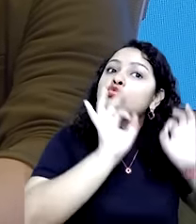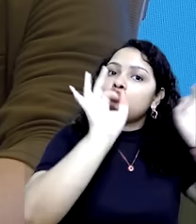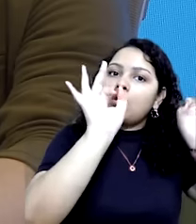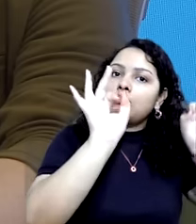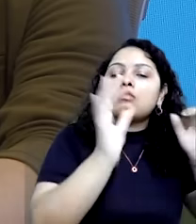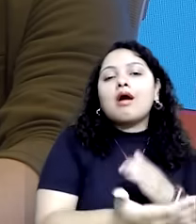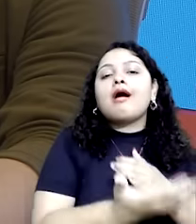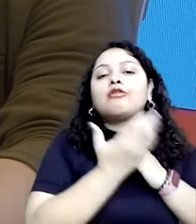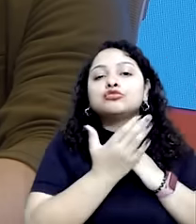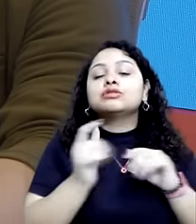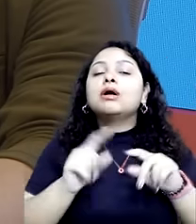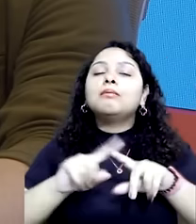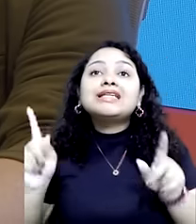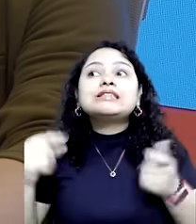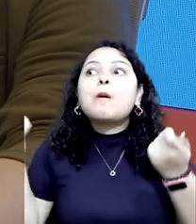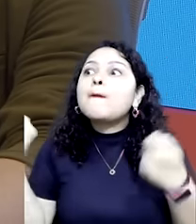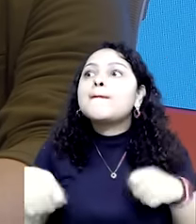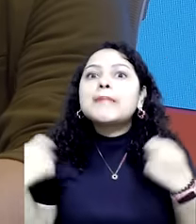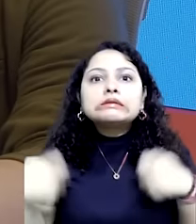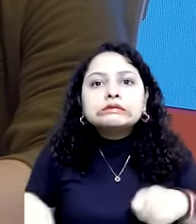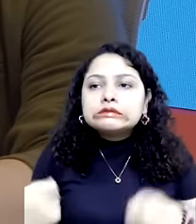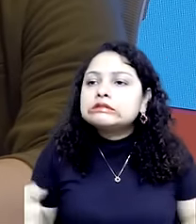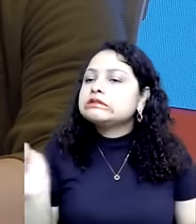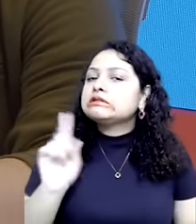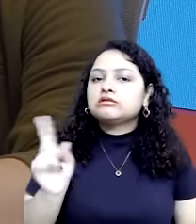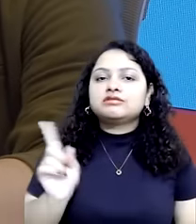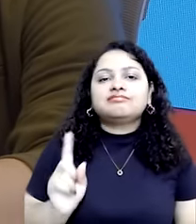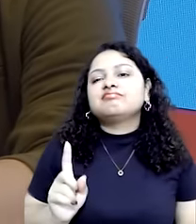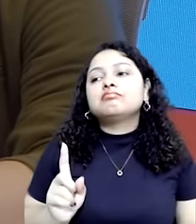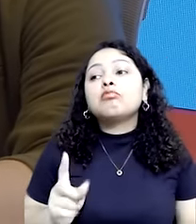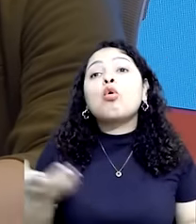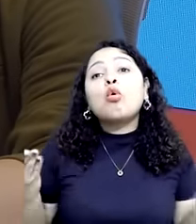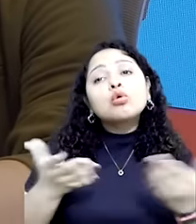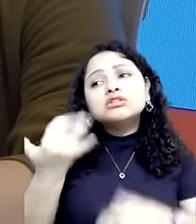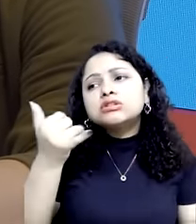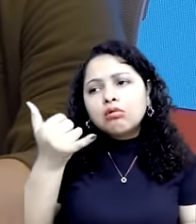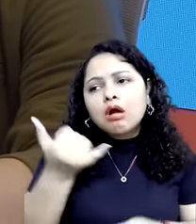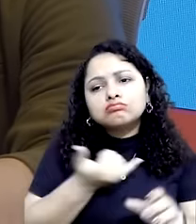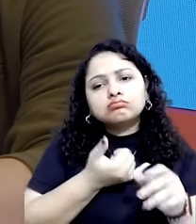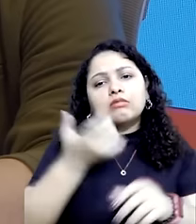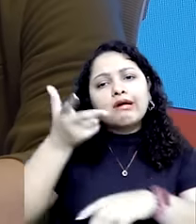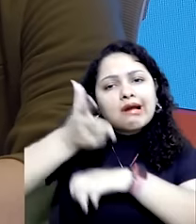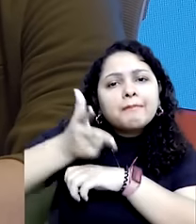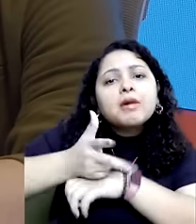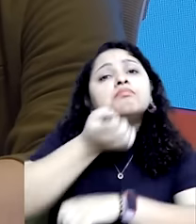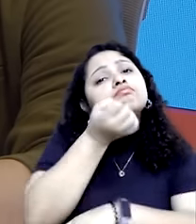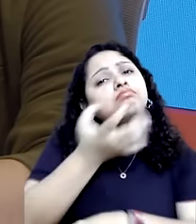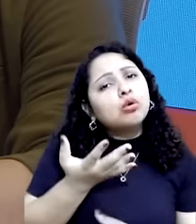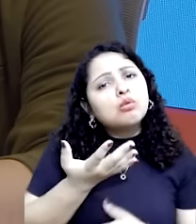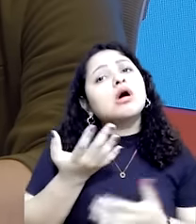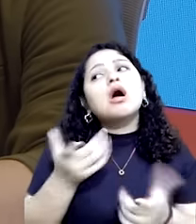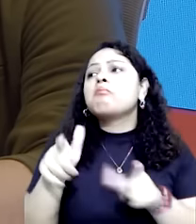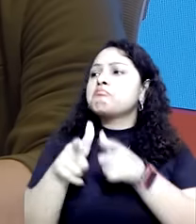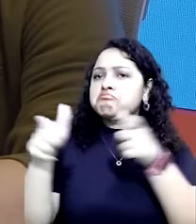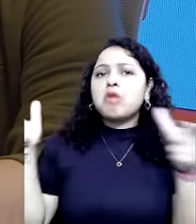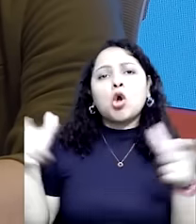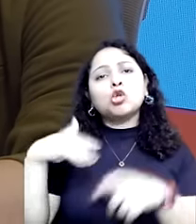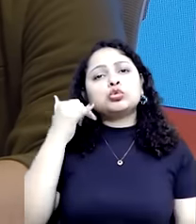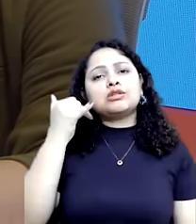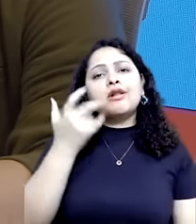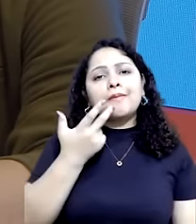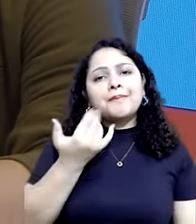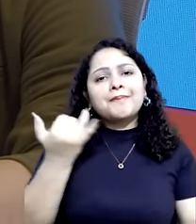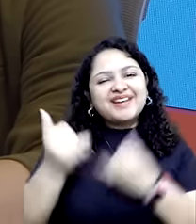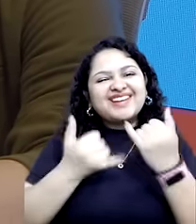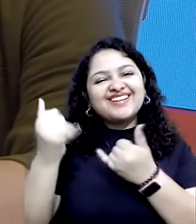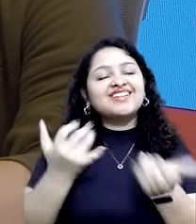necessário isso então hoje em dia né as câmeras dos celulares são muito boas né A maioria deles né Eh eu até brinco e